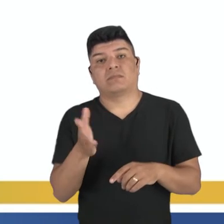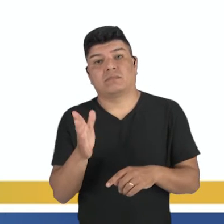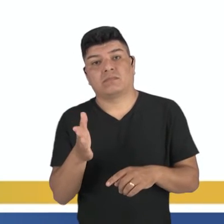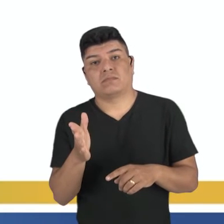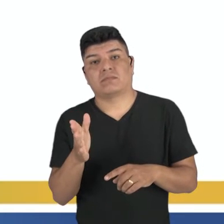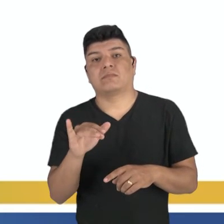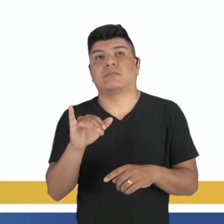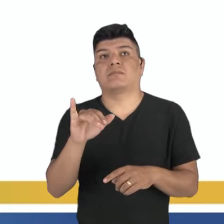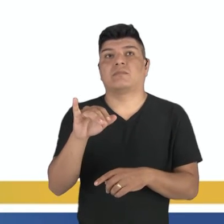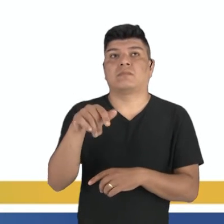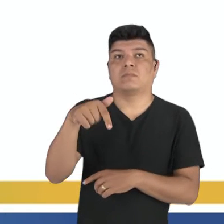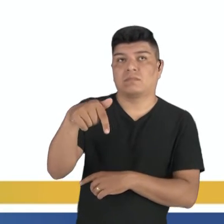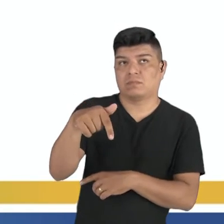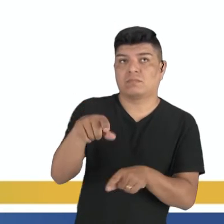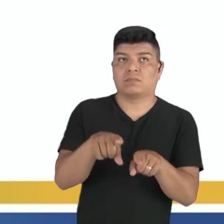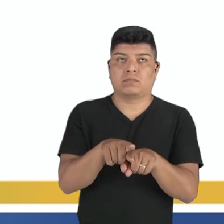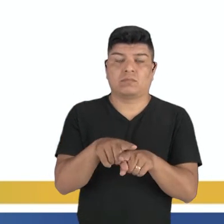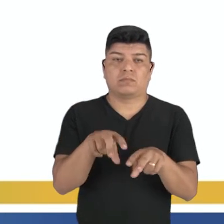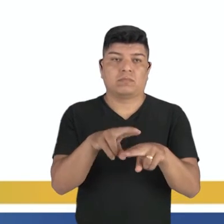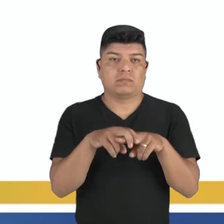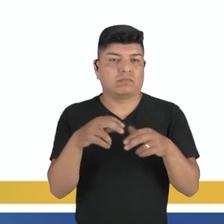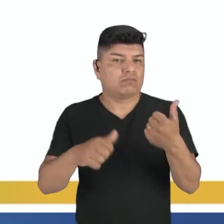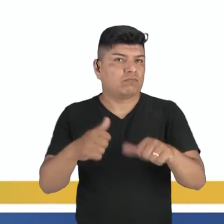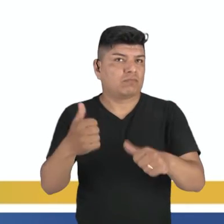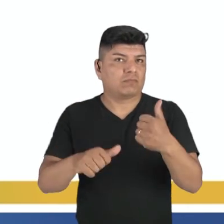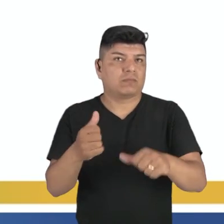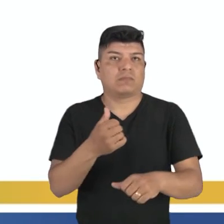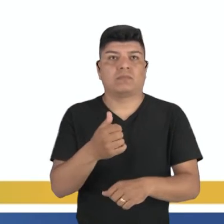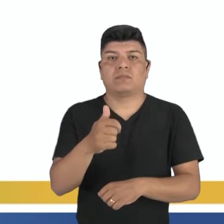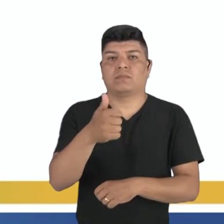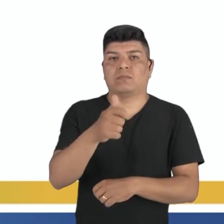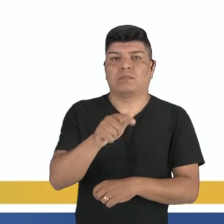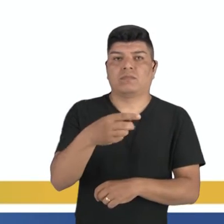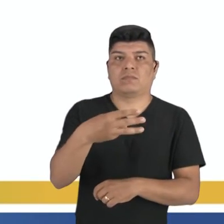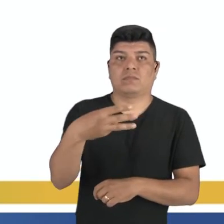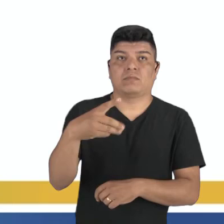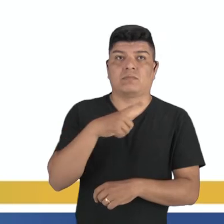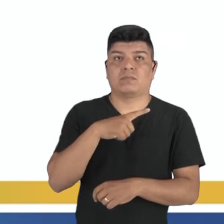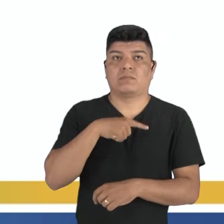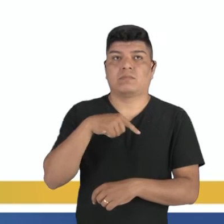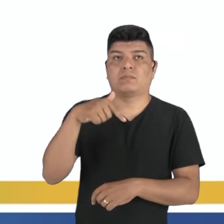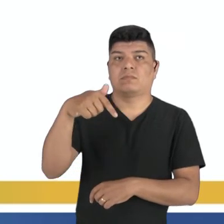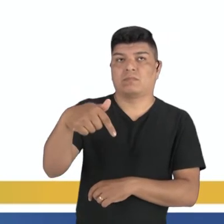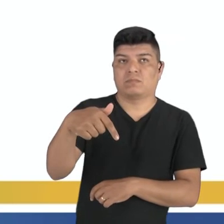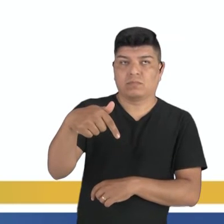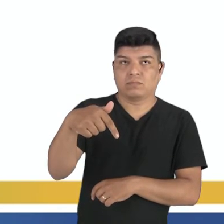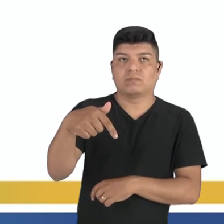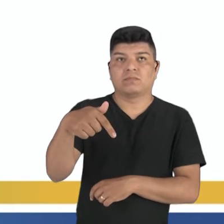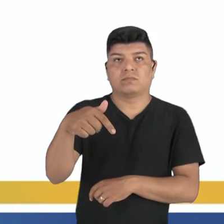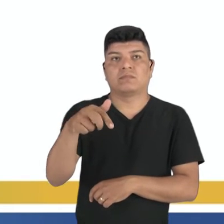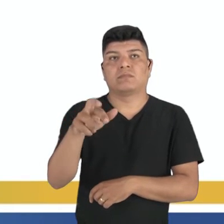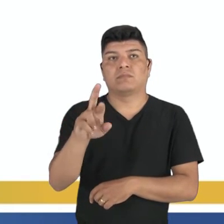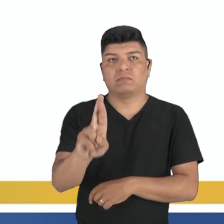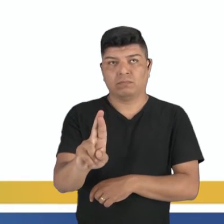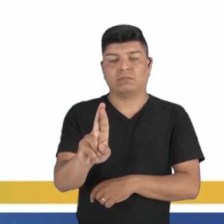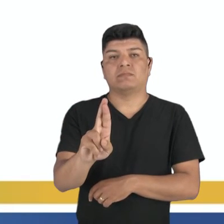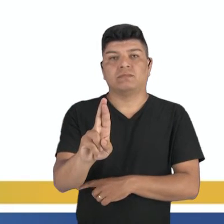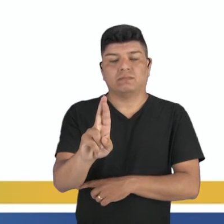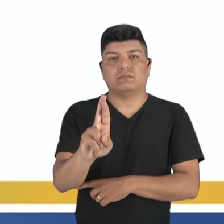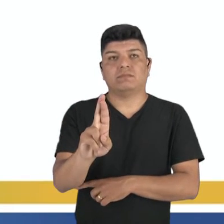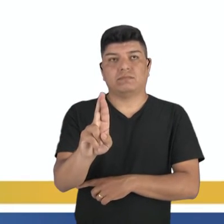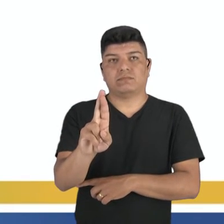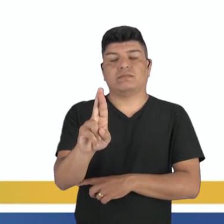número irracional. Bom, analisando o número 1,33, temos que este é um número racional e também um